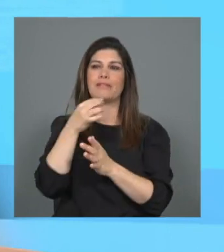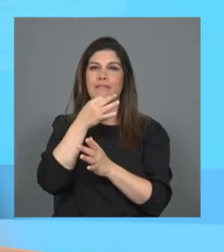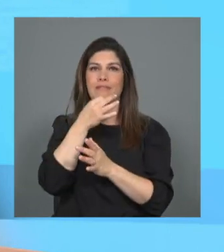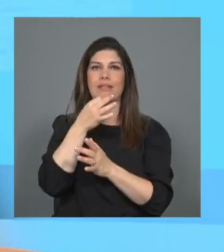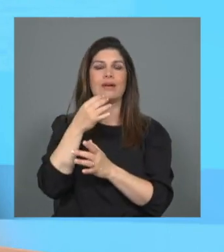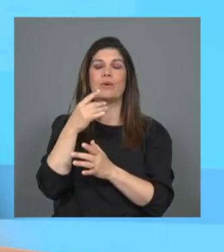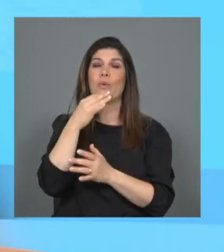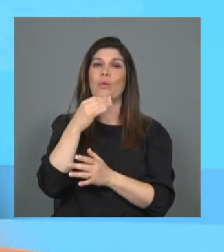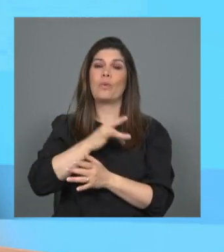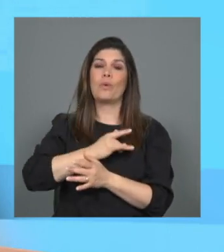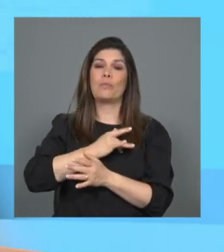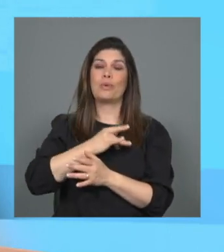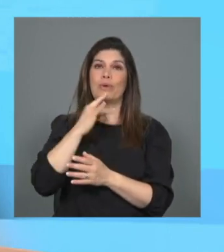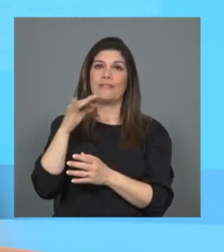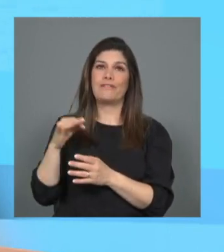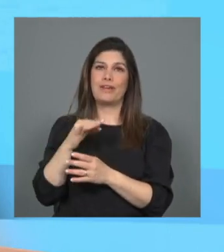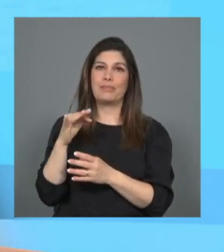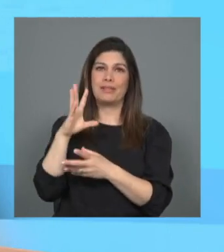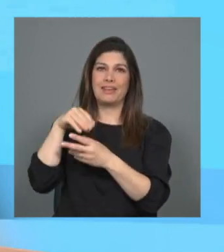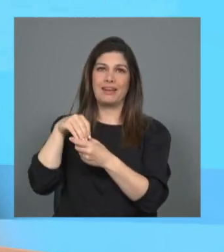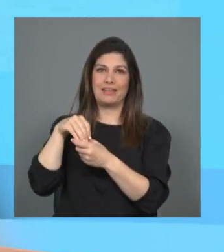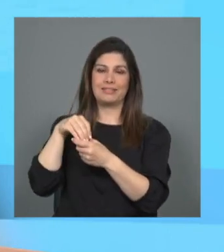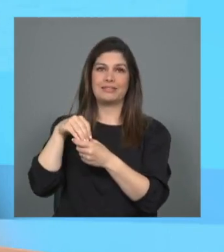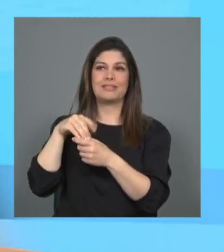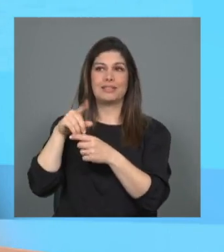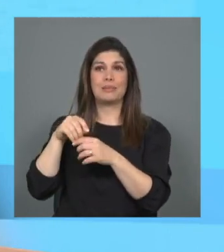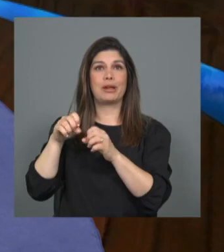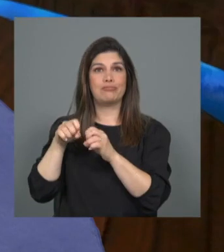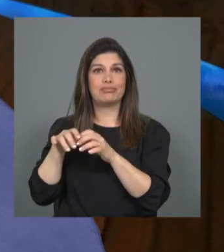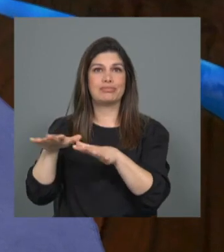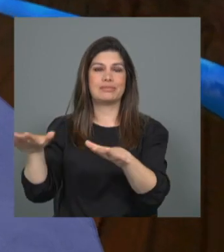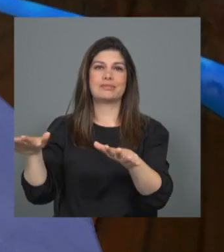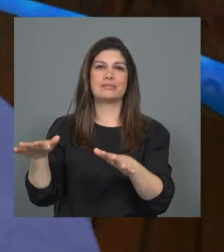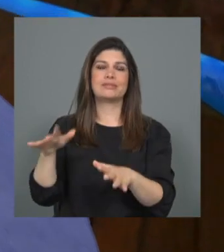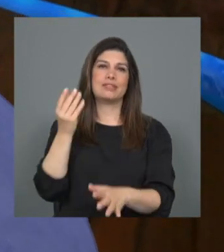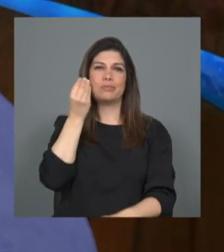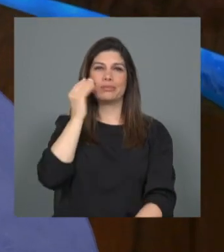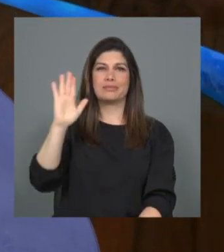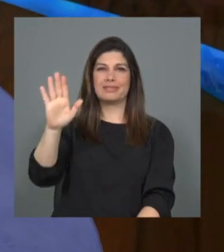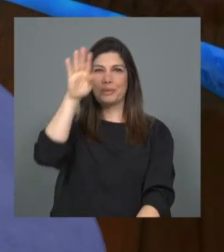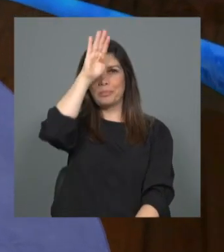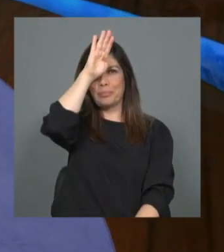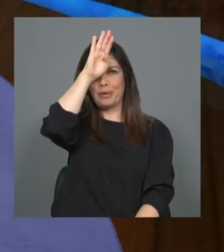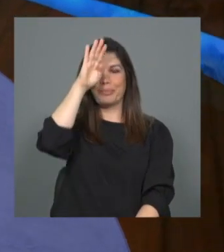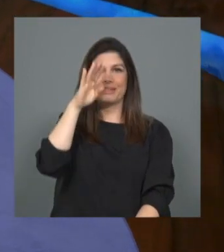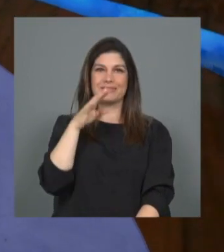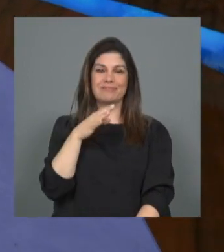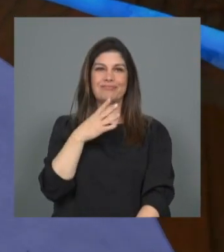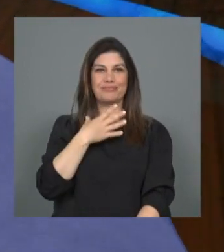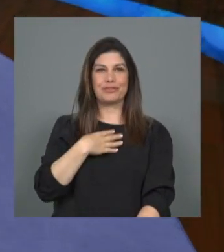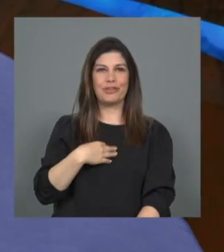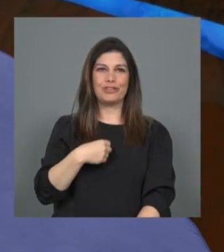que lança para altos voos, não é? Como disse o Papa. De facto, é muito ao jeito do Papa Francisco essas mensagens que